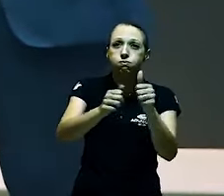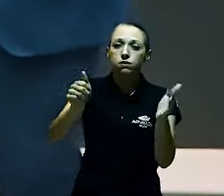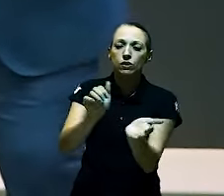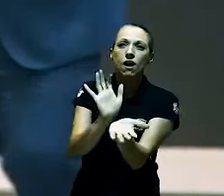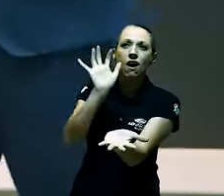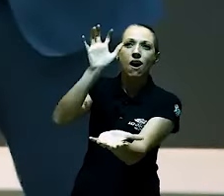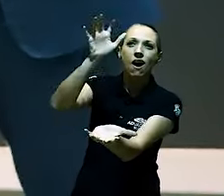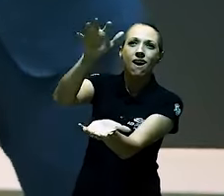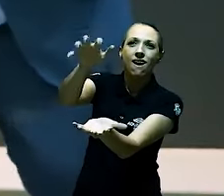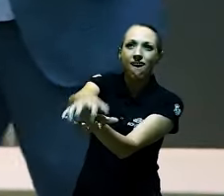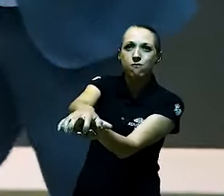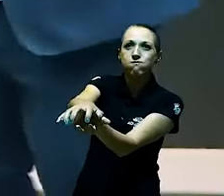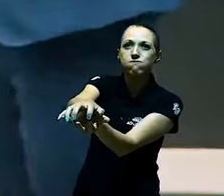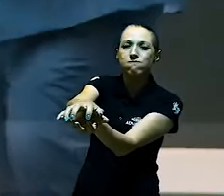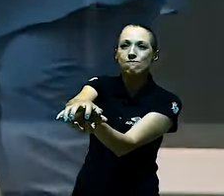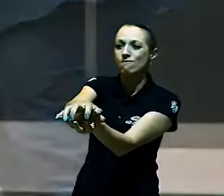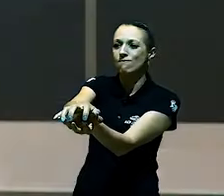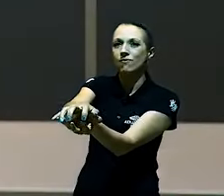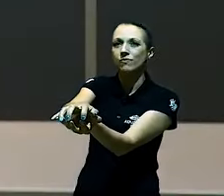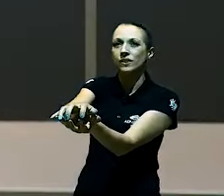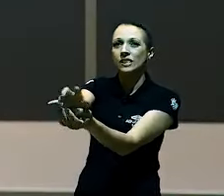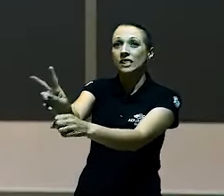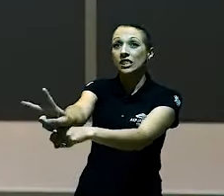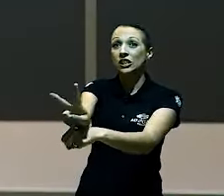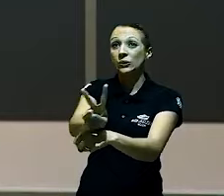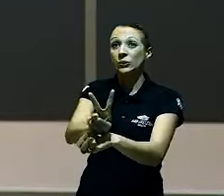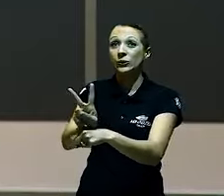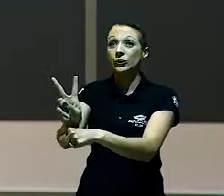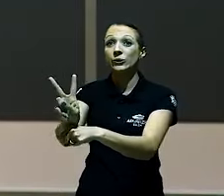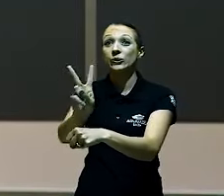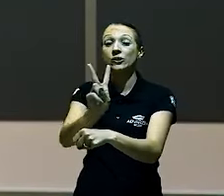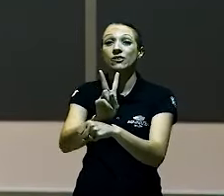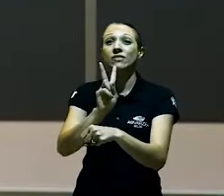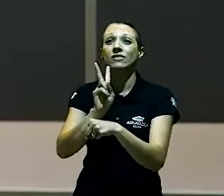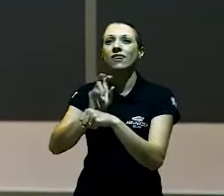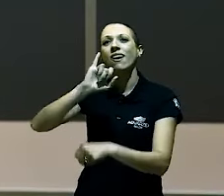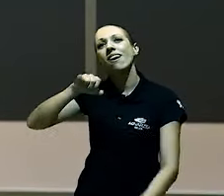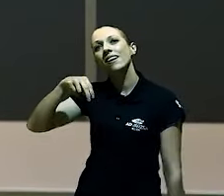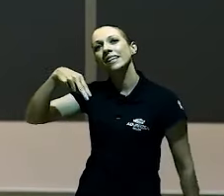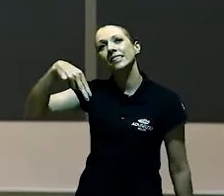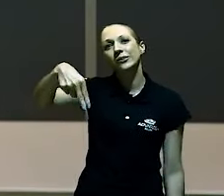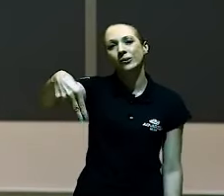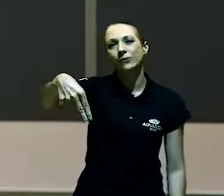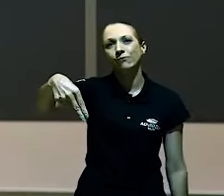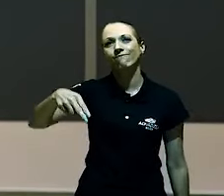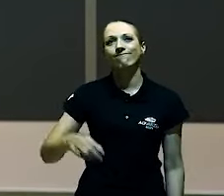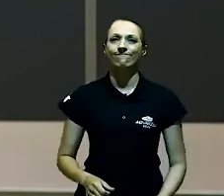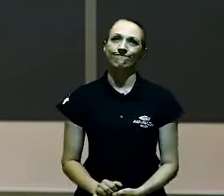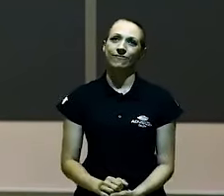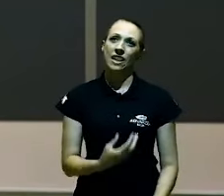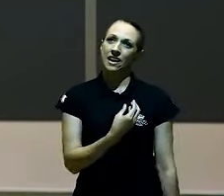eu mereço morrer. Aí vem Deus e diz: não, você merece viver.